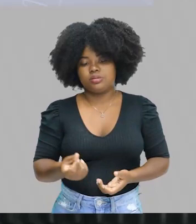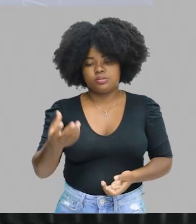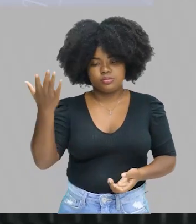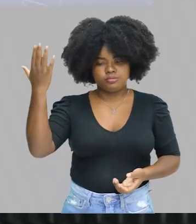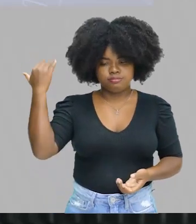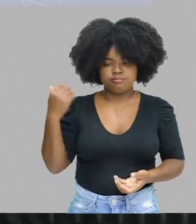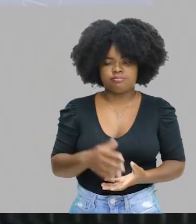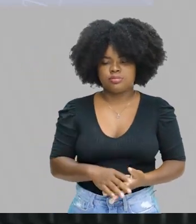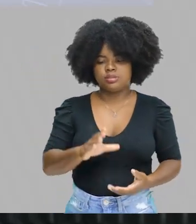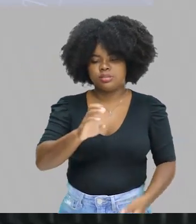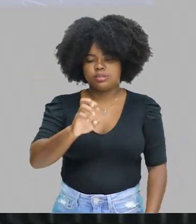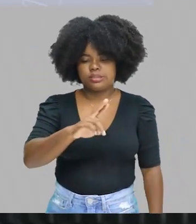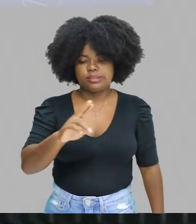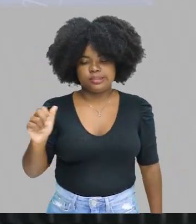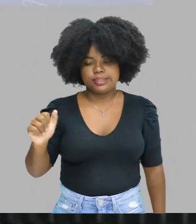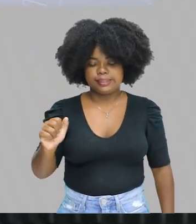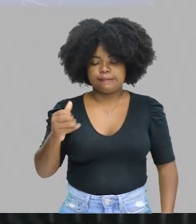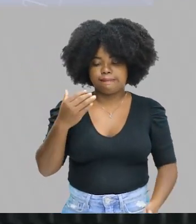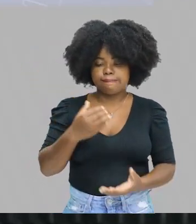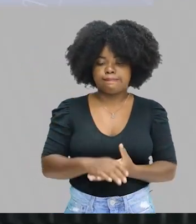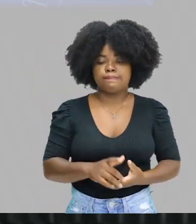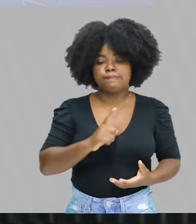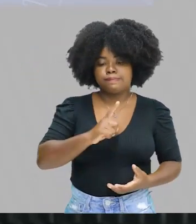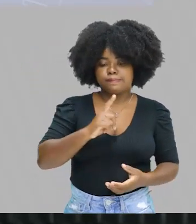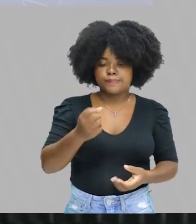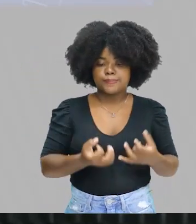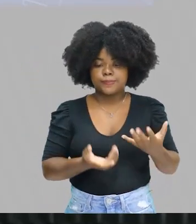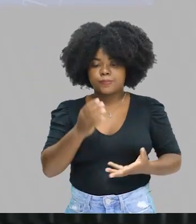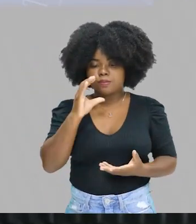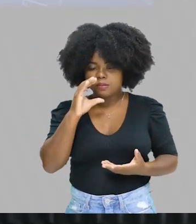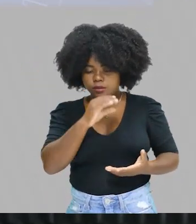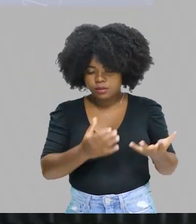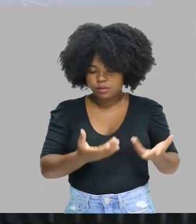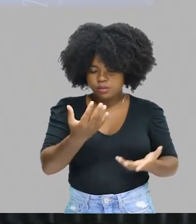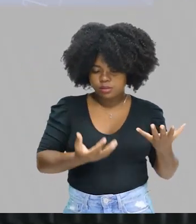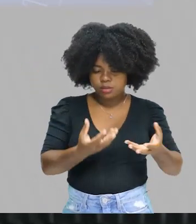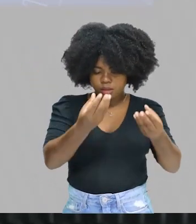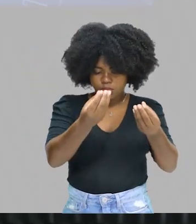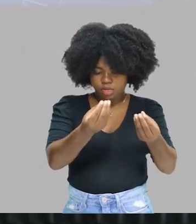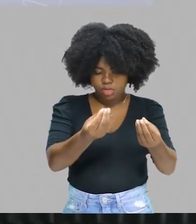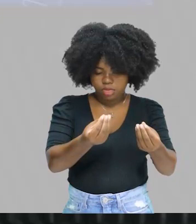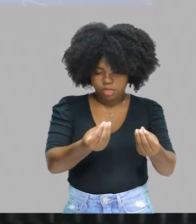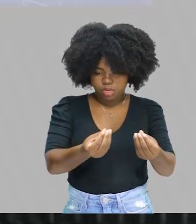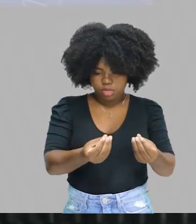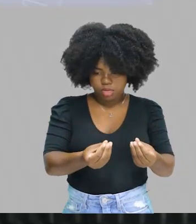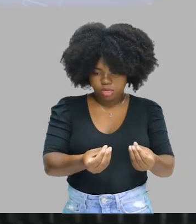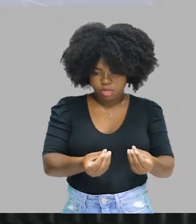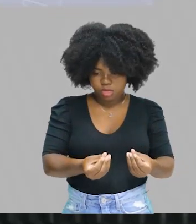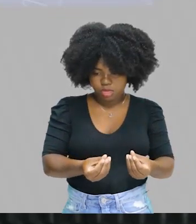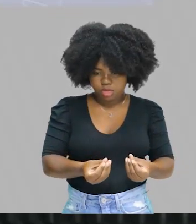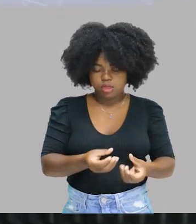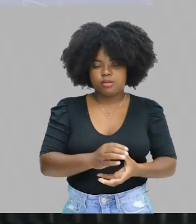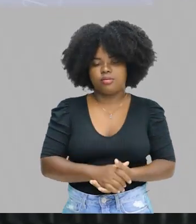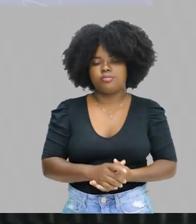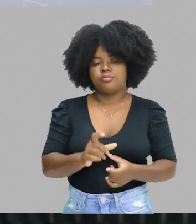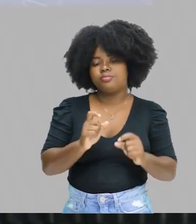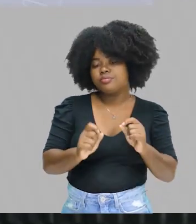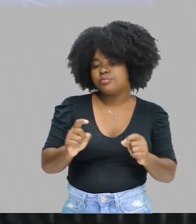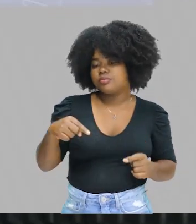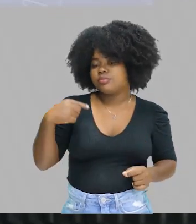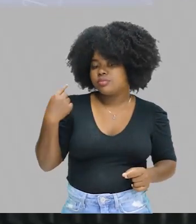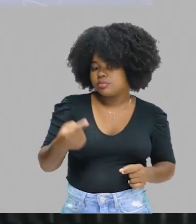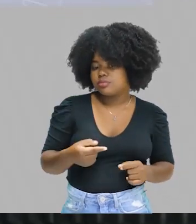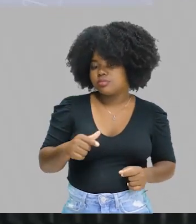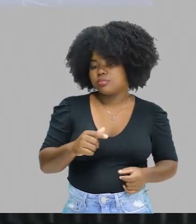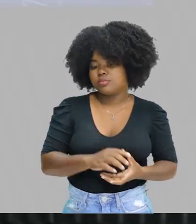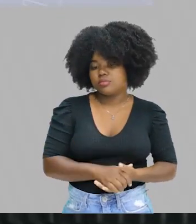de cera perdida. Porque a cera, quando pega o calor, ela vai derreter todo e vai sobrar dentro uma cavidade que depois você vai fazer